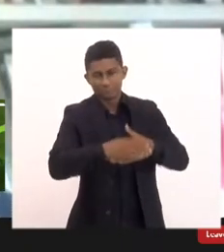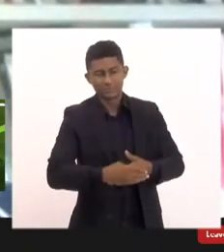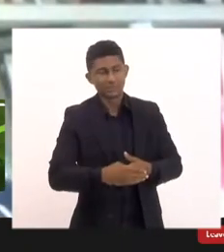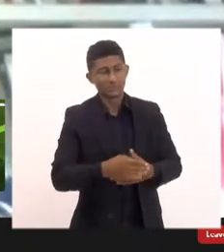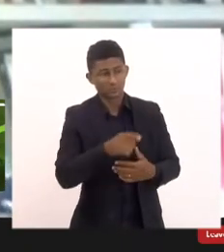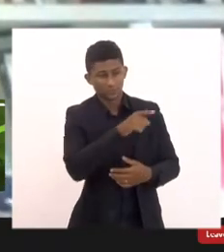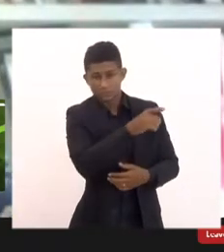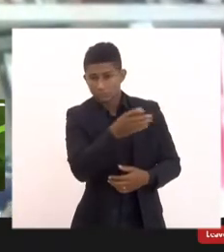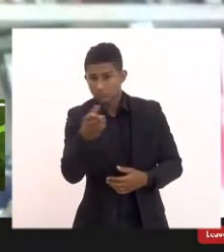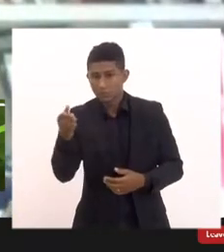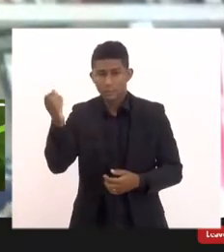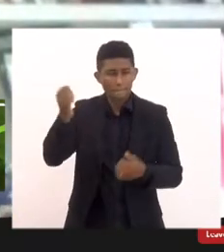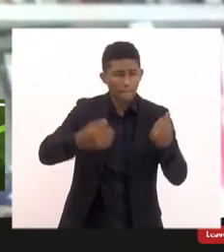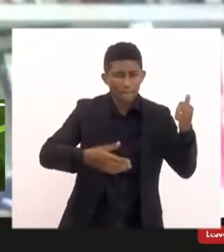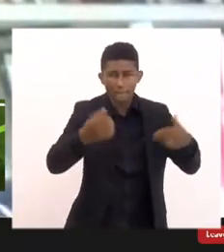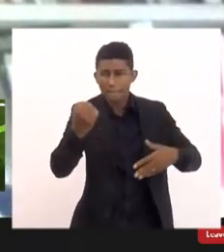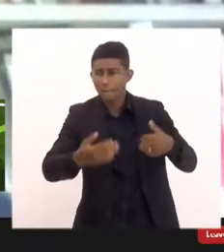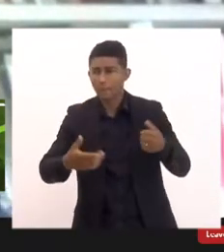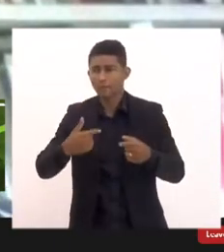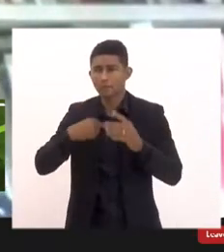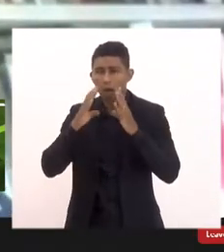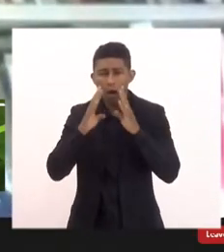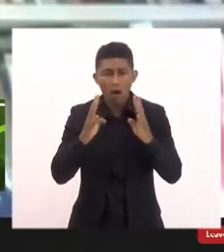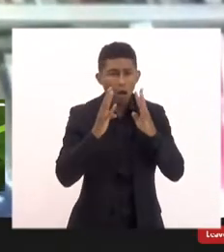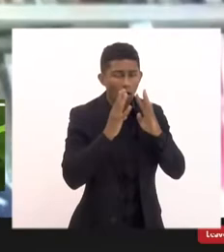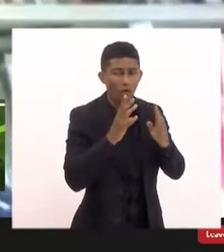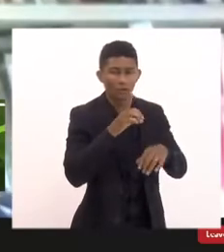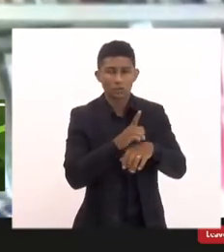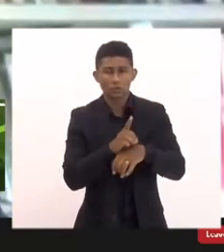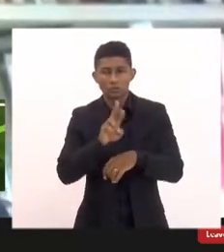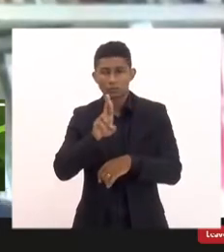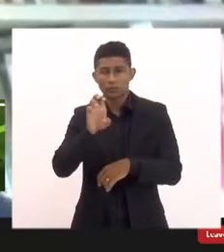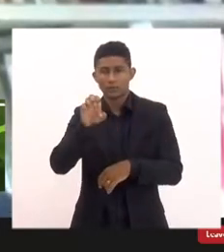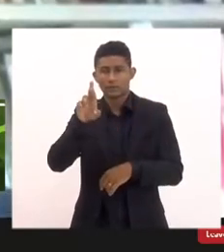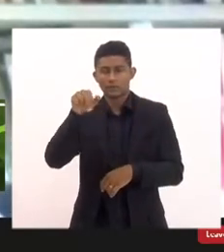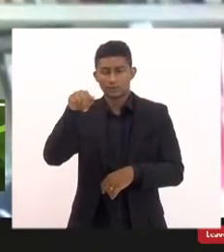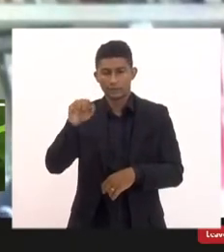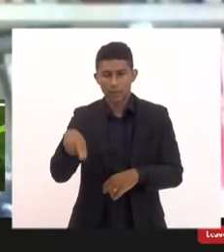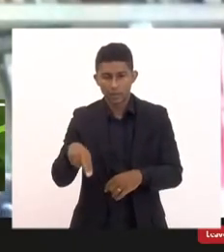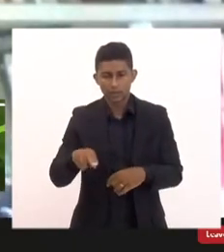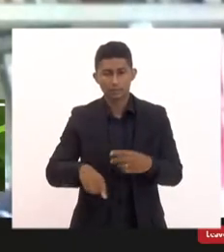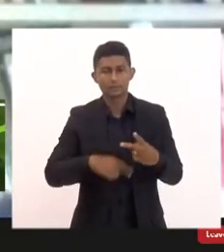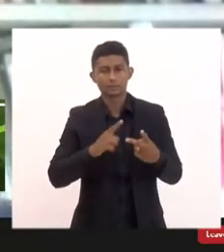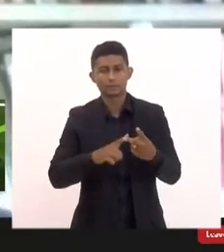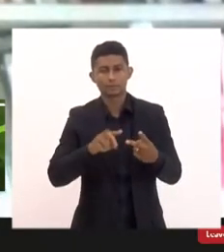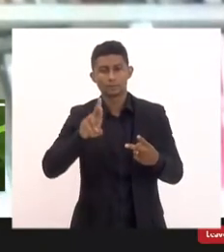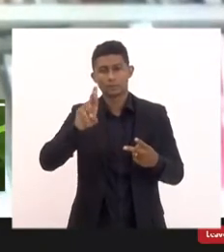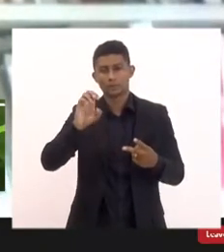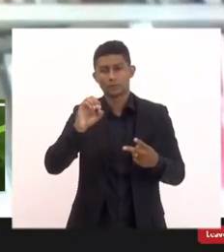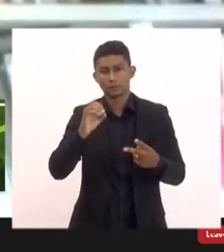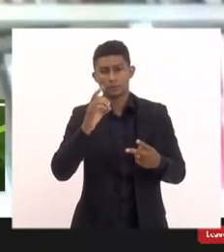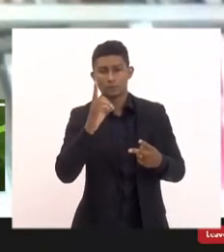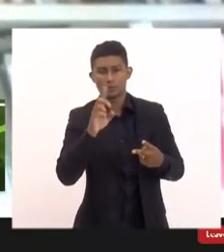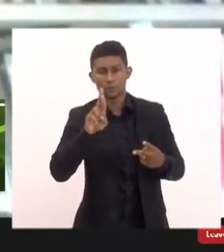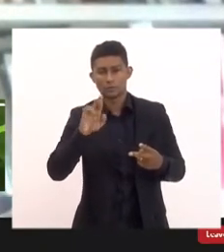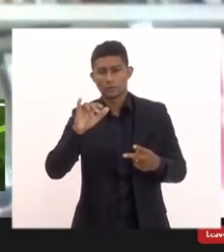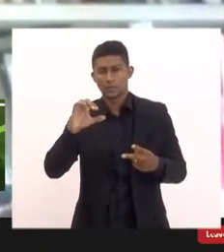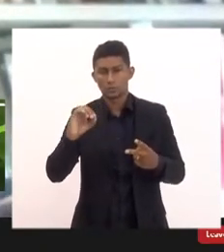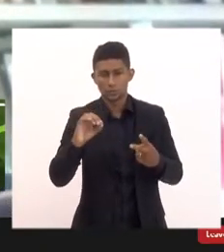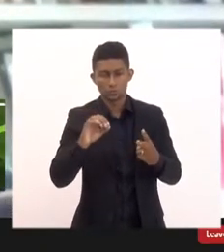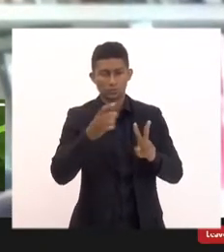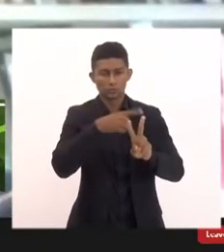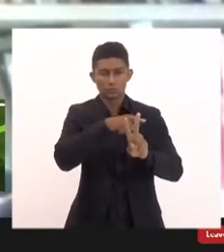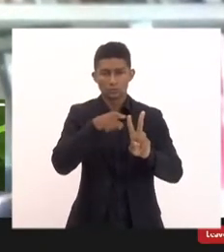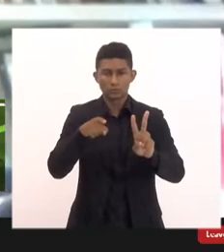escutar o doutor Hermano Castro, doutor Rodrigo Azambuja, representando a todos